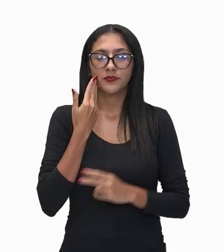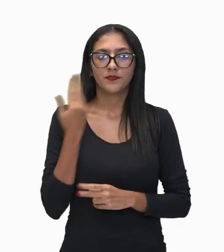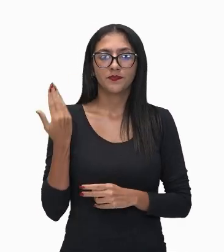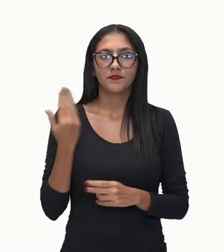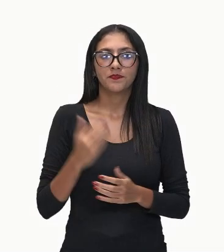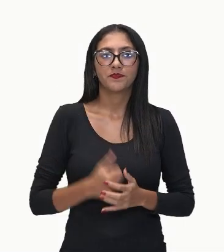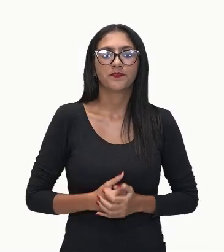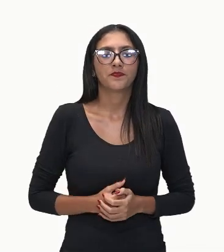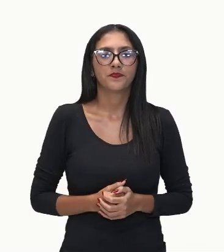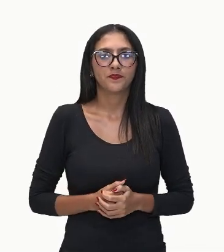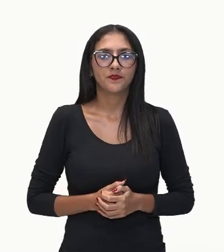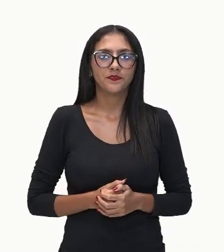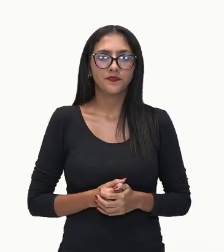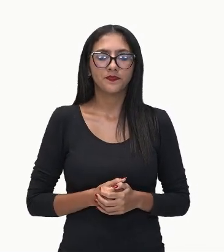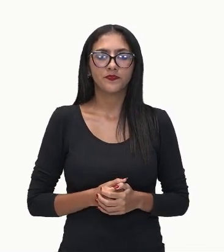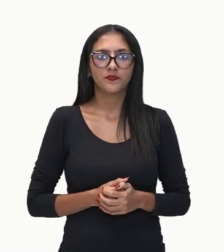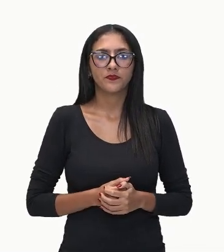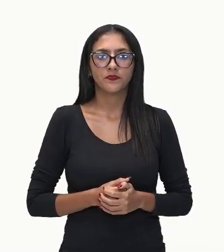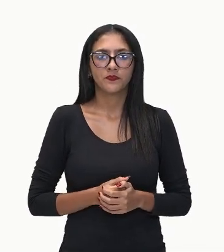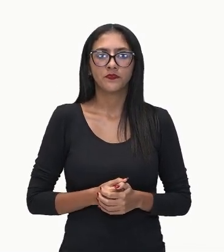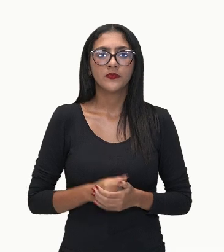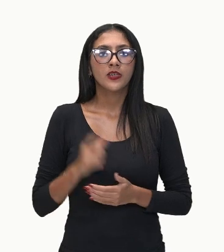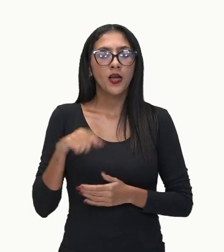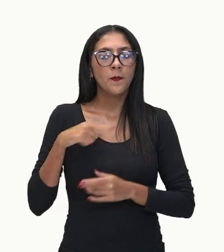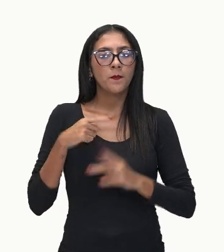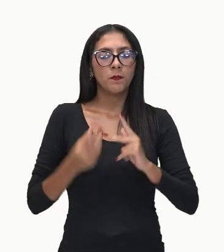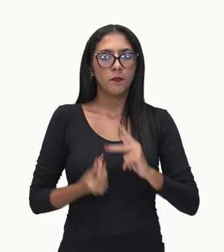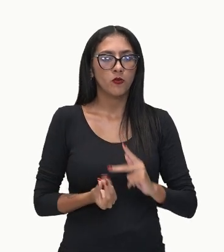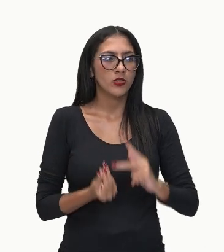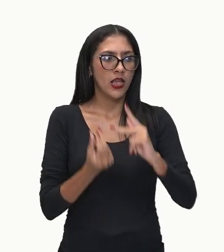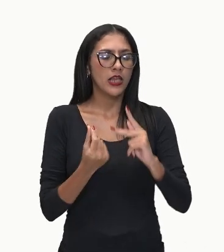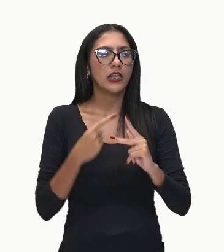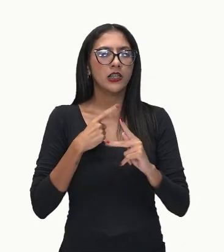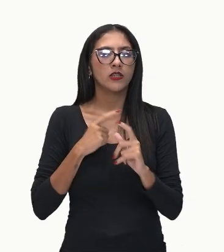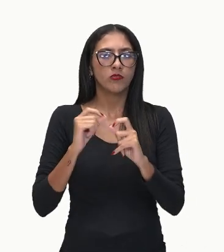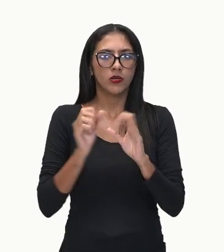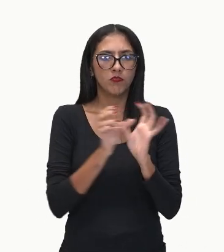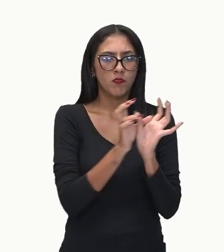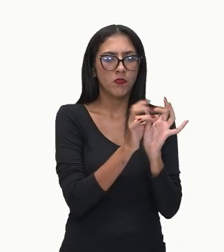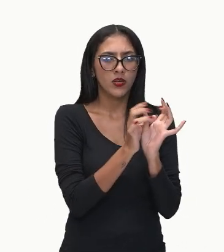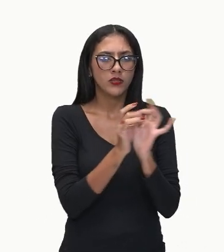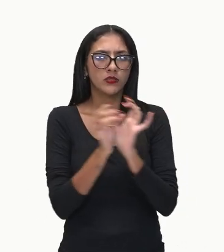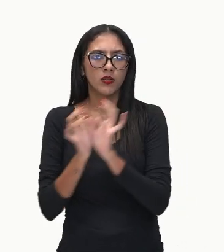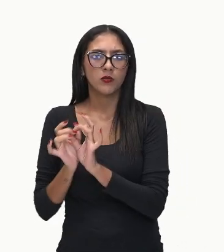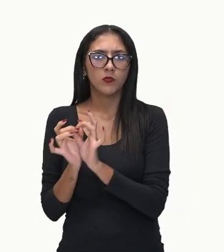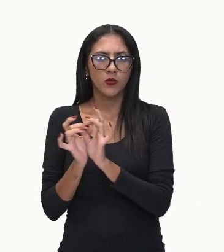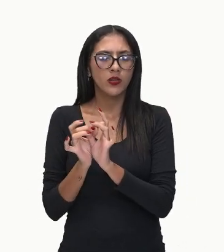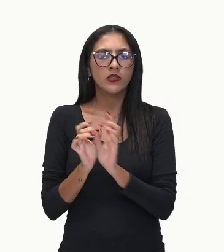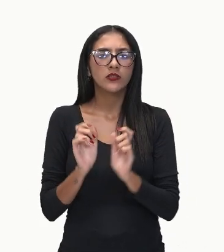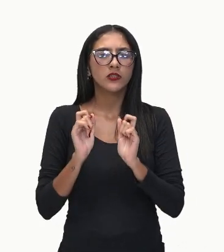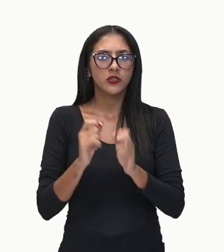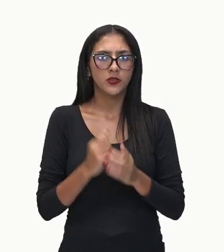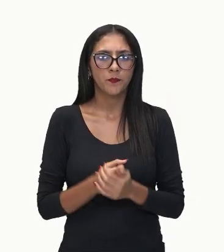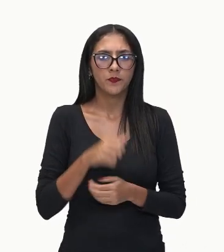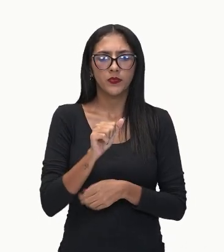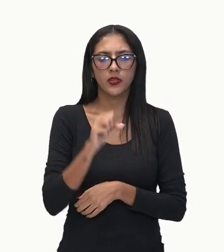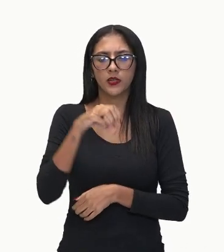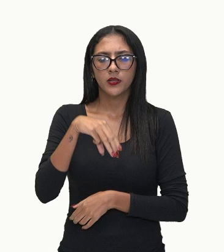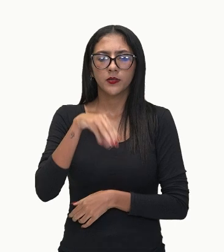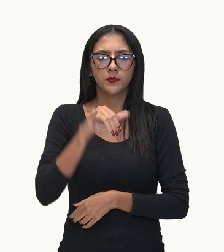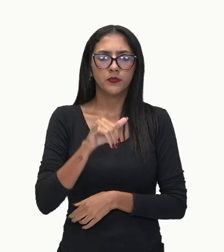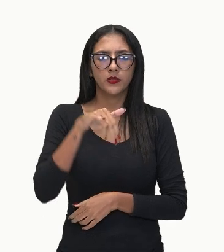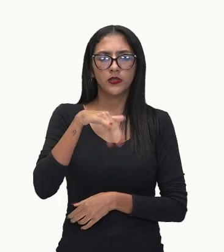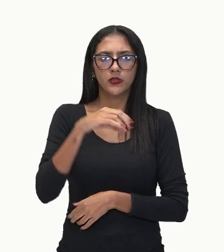As proteínas, elas são formadas por uma sequência de